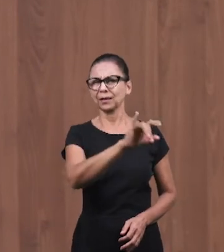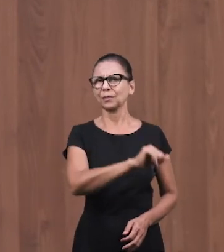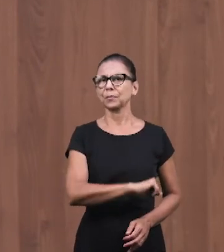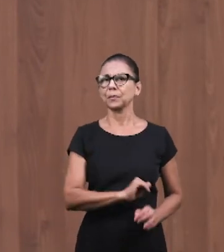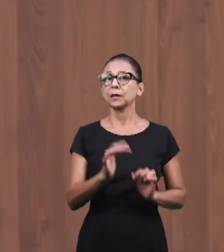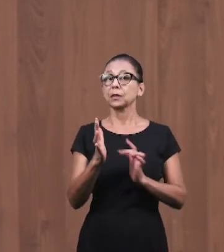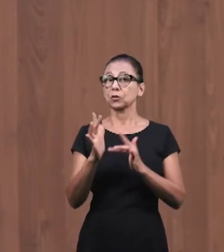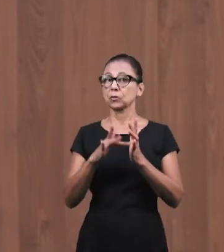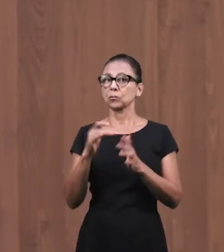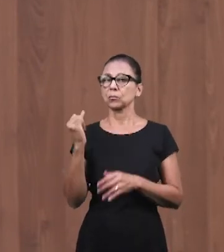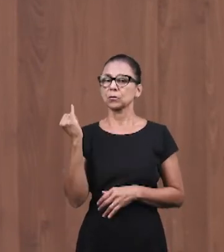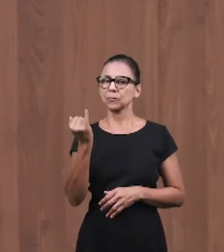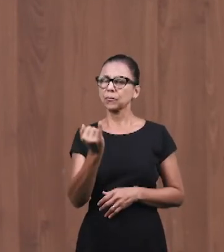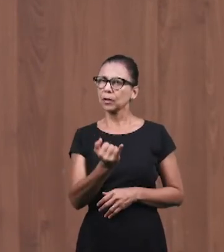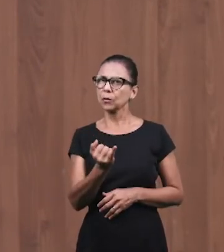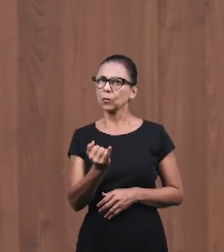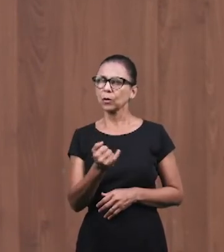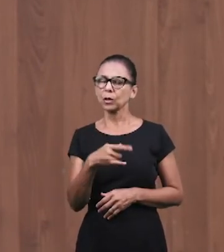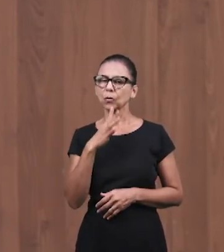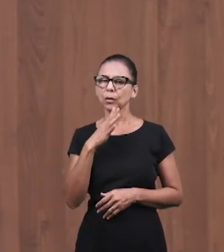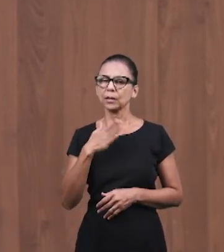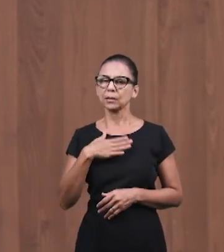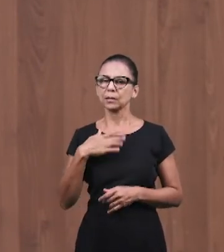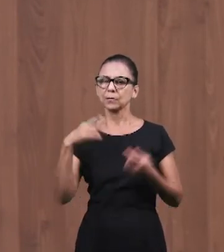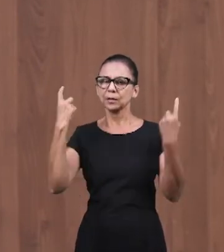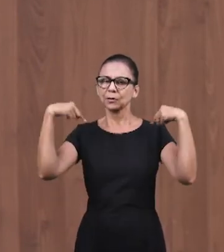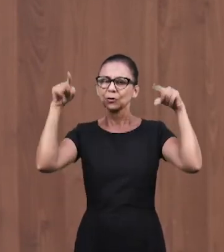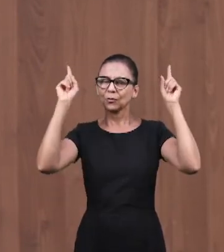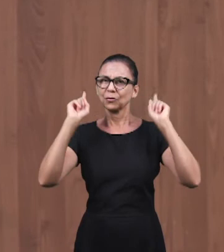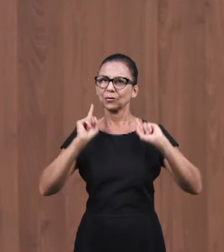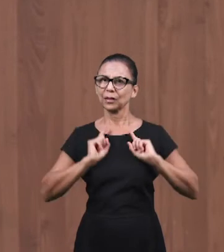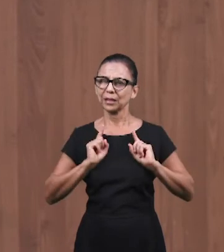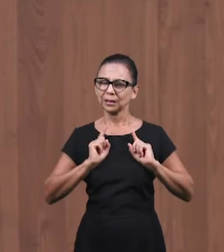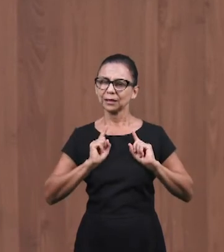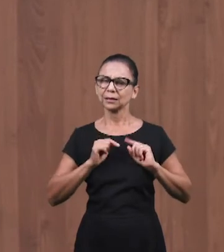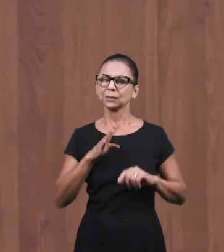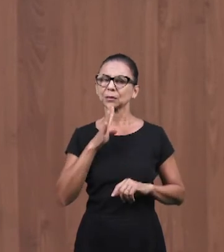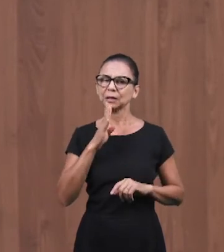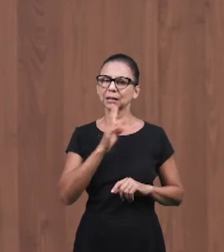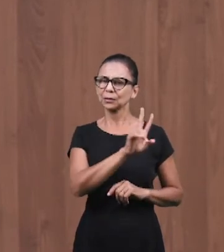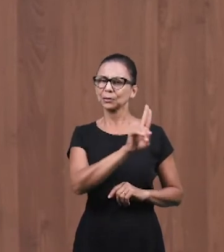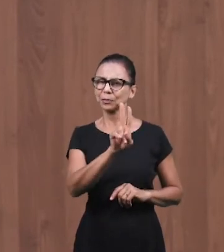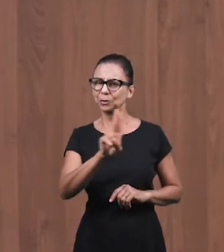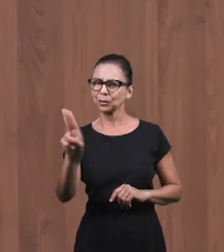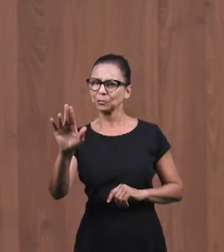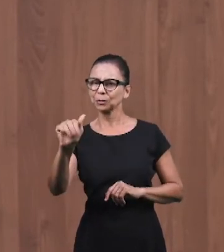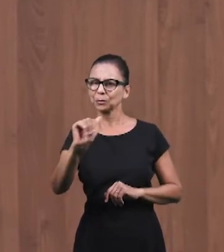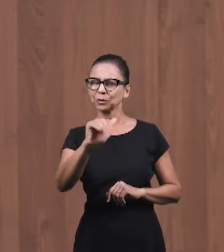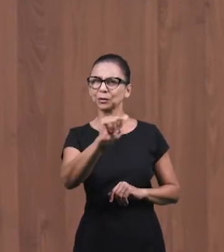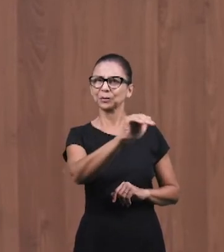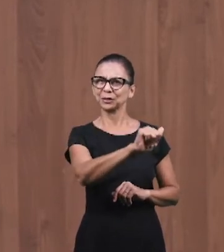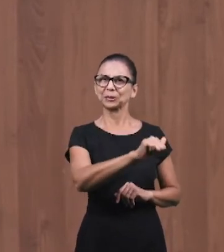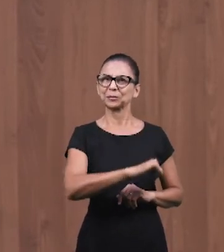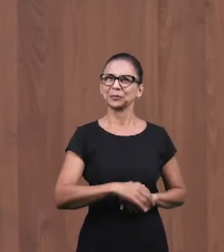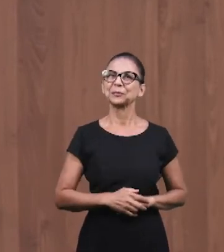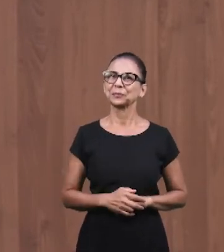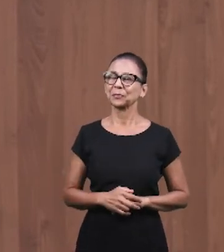minhas ovelhas e as chamo pelo nome. E a irmã continua dizendo que Deus, quando chama o homem, Deus lhe